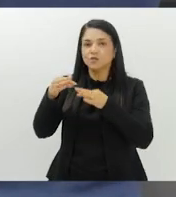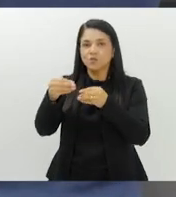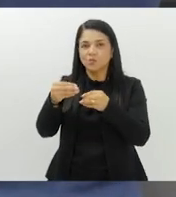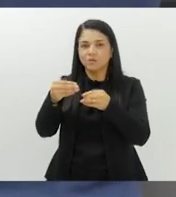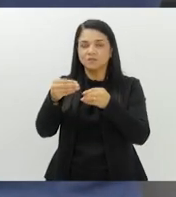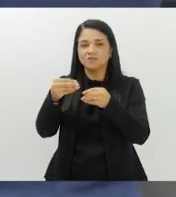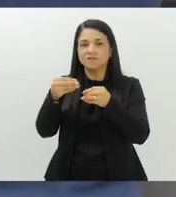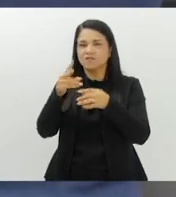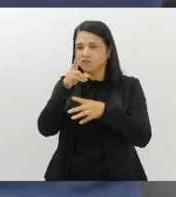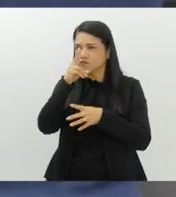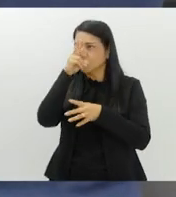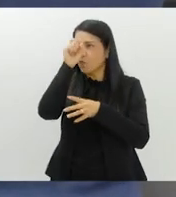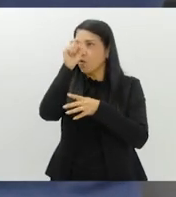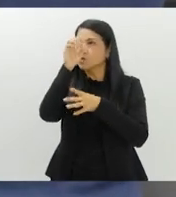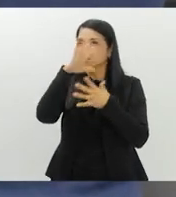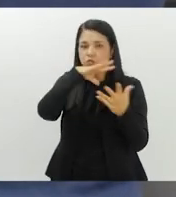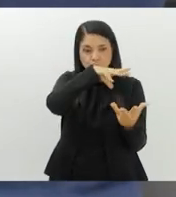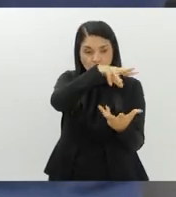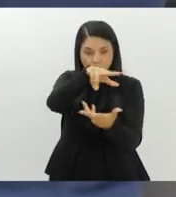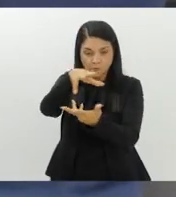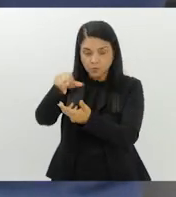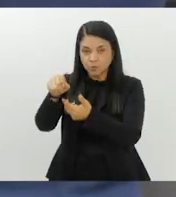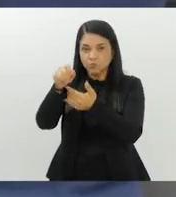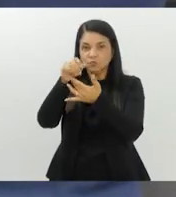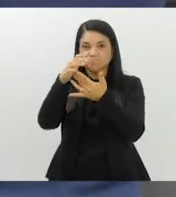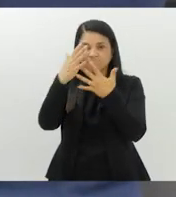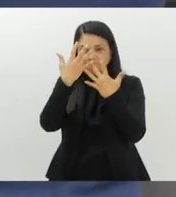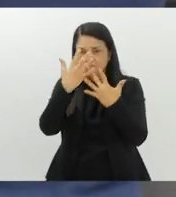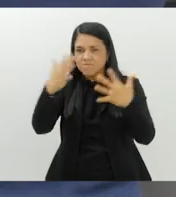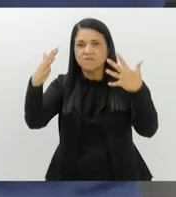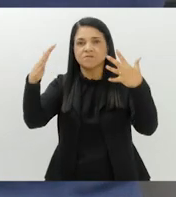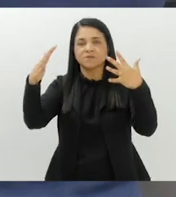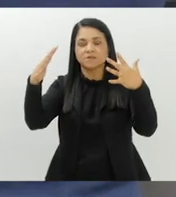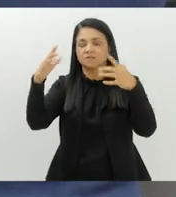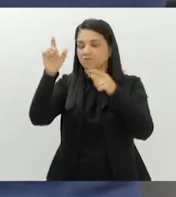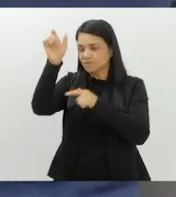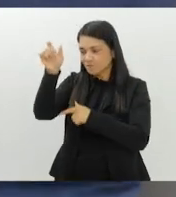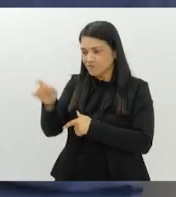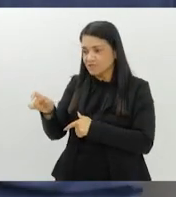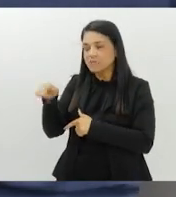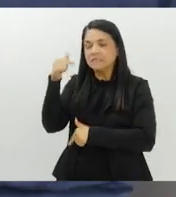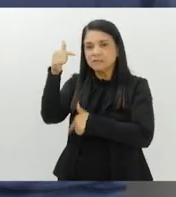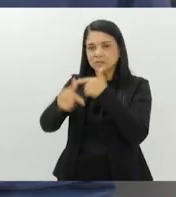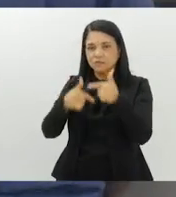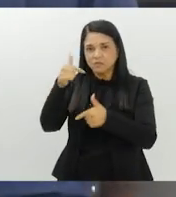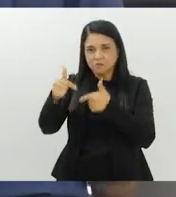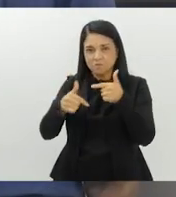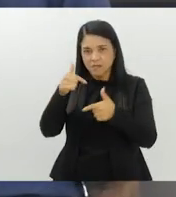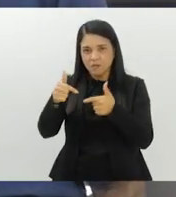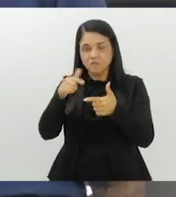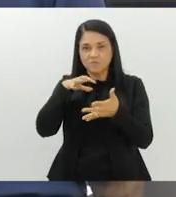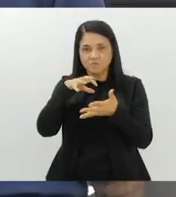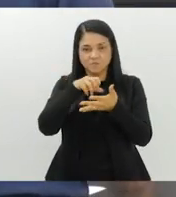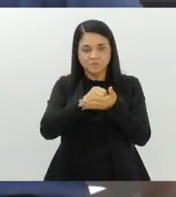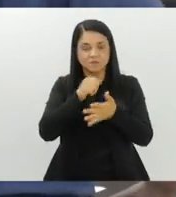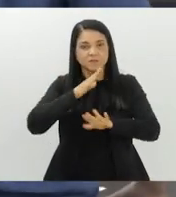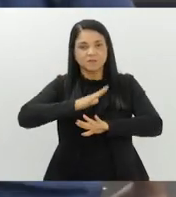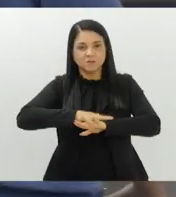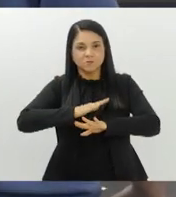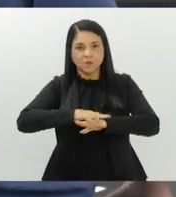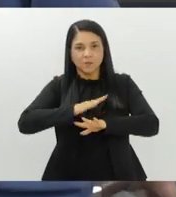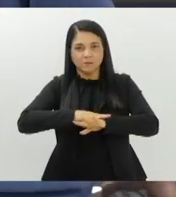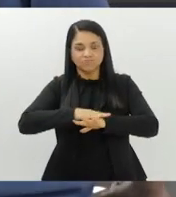do universo estejam sempre vibrantes sobre você, sobre o seu trabalho, e que fique registrado esse momento de uma